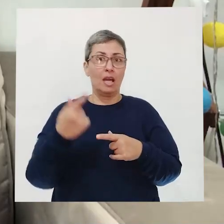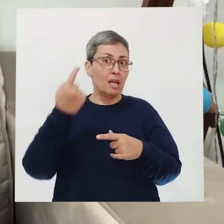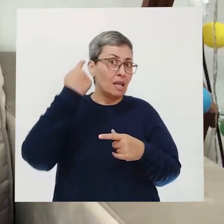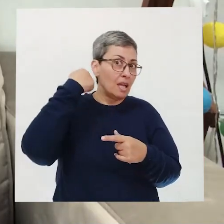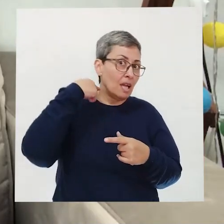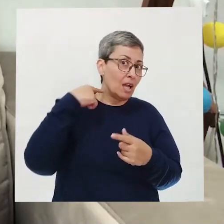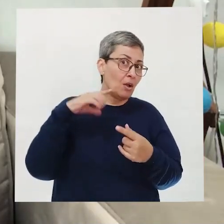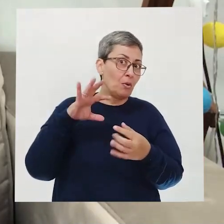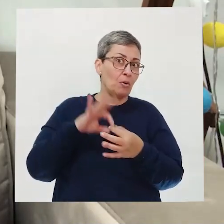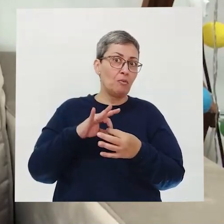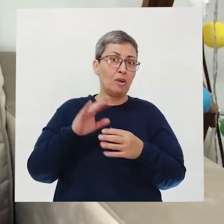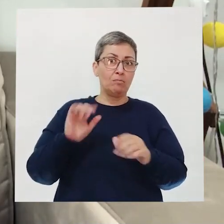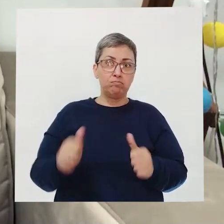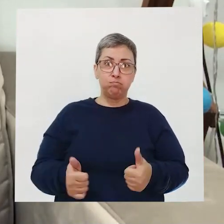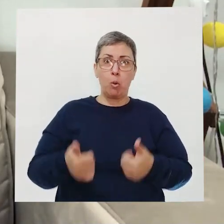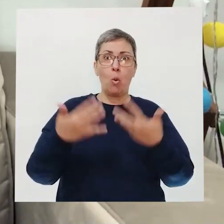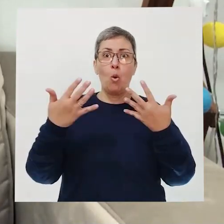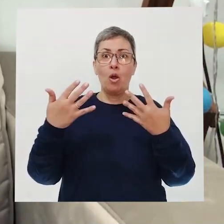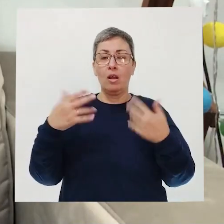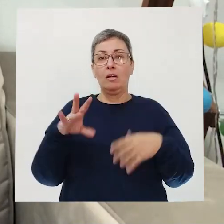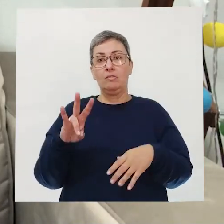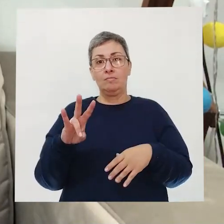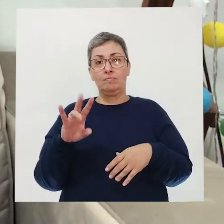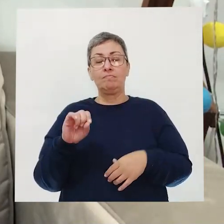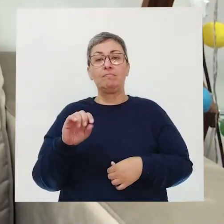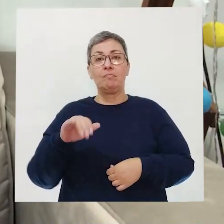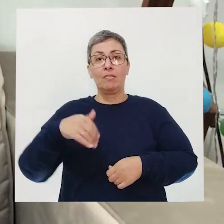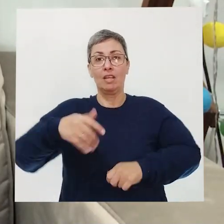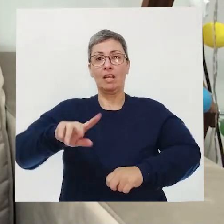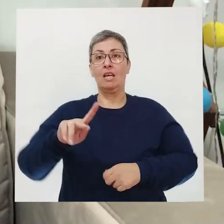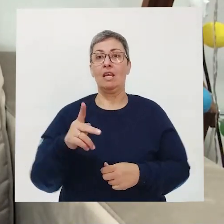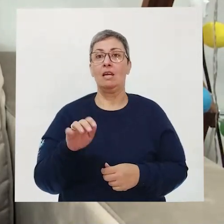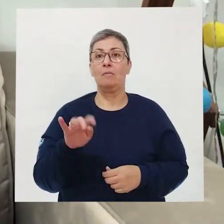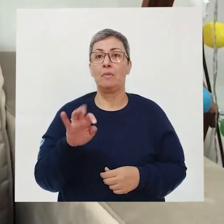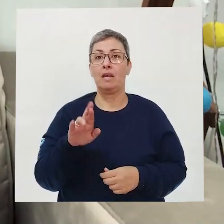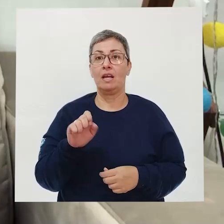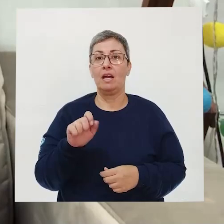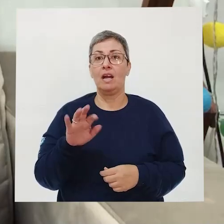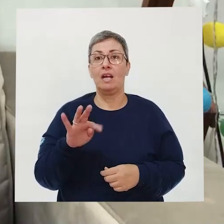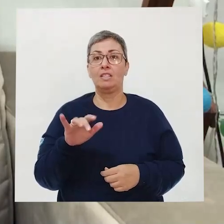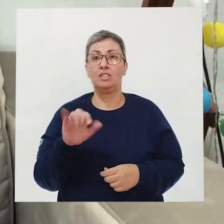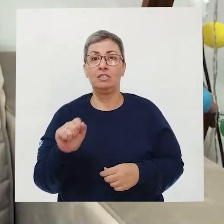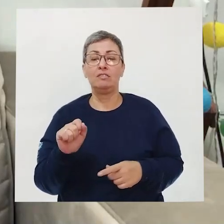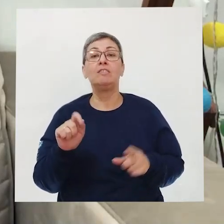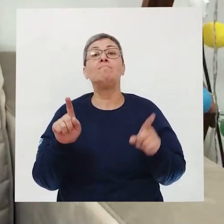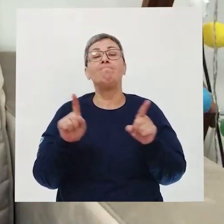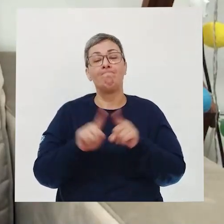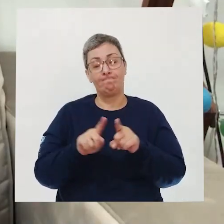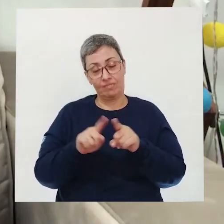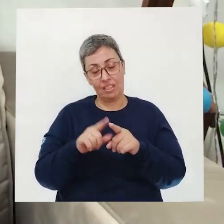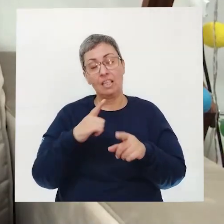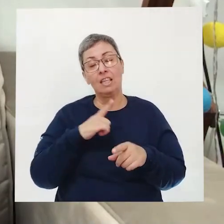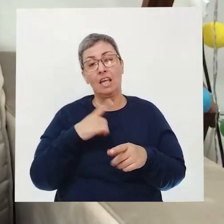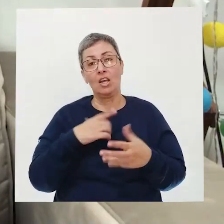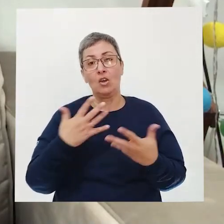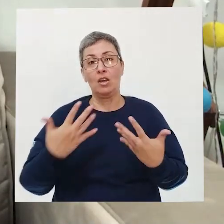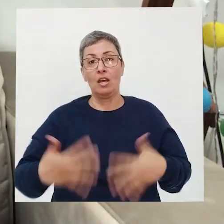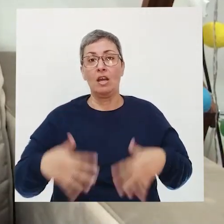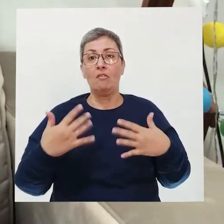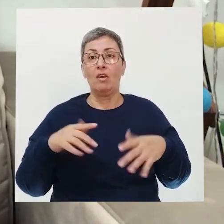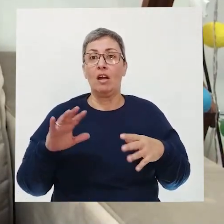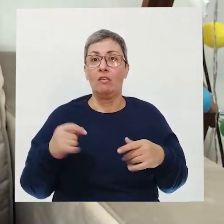amígdala hiperreativa, que é como a gente chama, né, hiperativada, ela tem